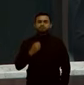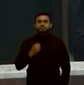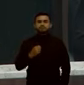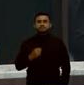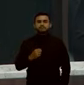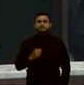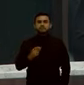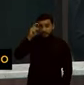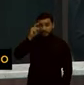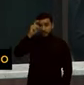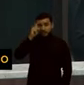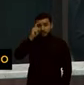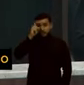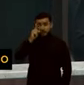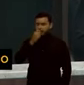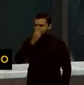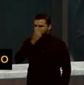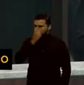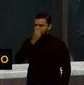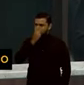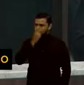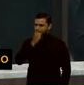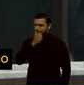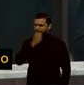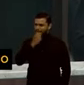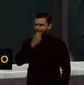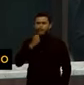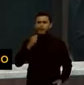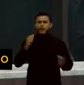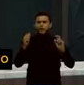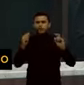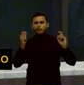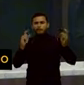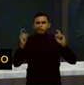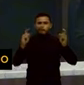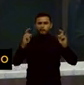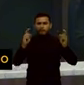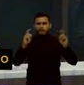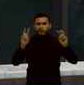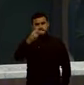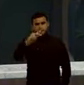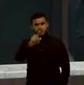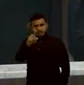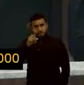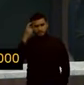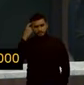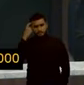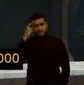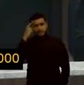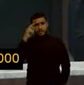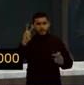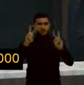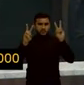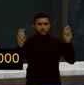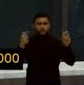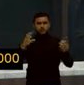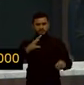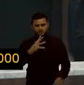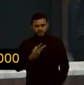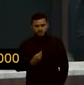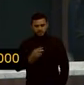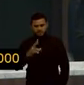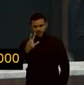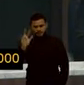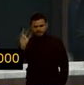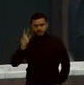A prefeitura Sarto quer discutir sobre o seu filho e está pagando quase